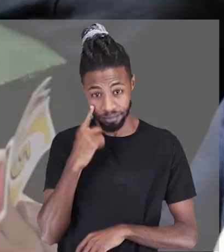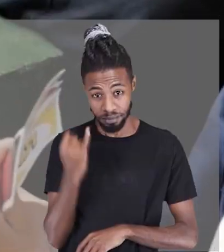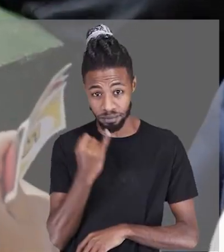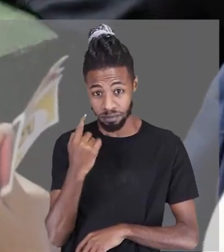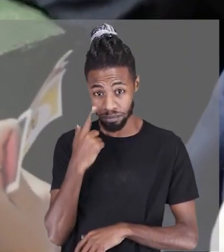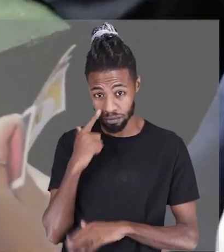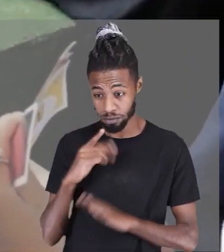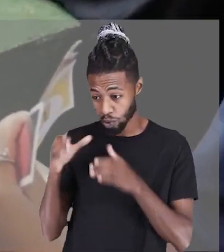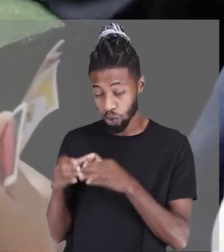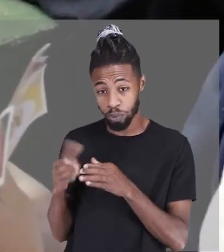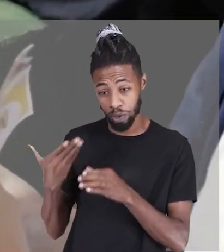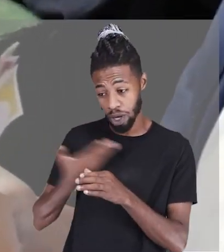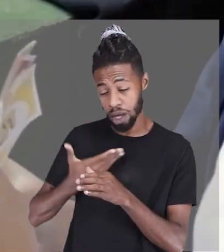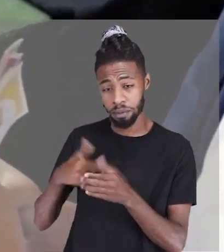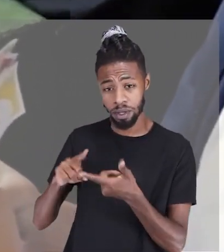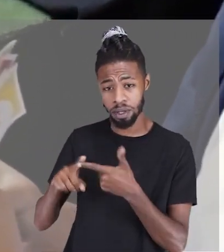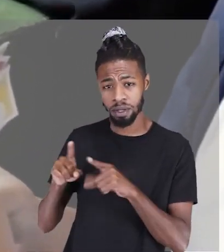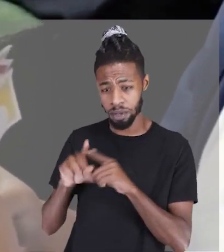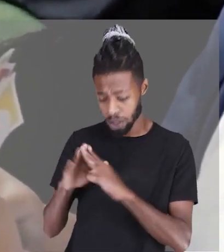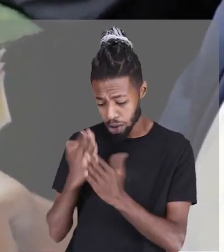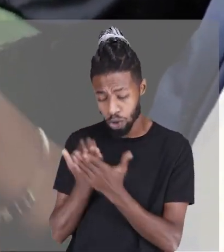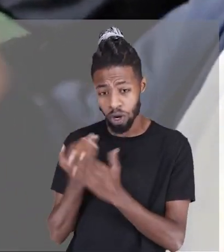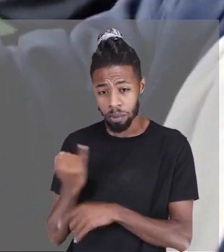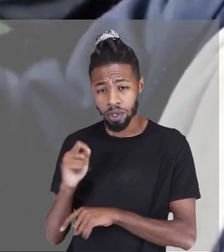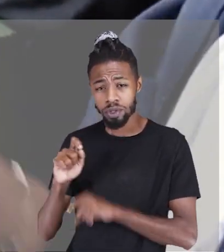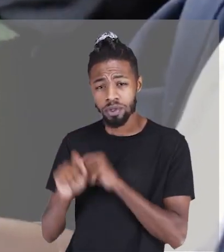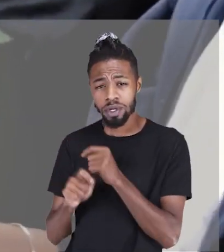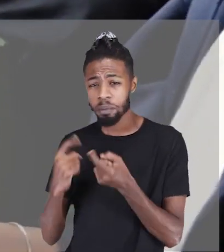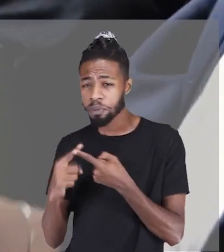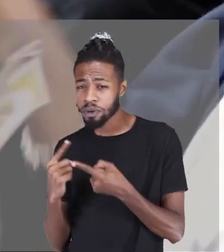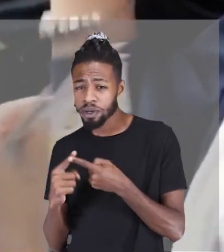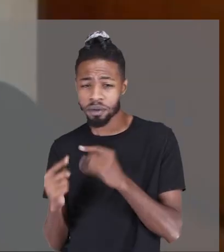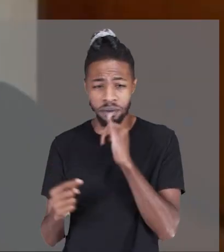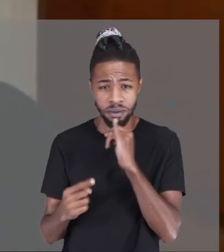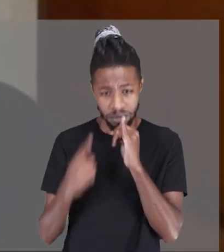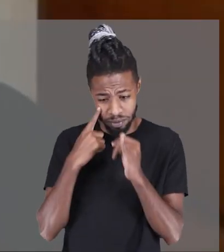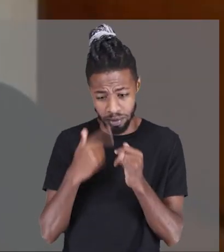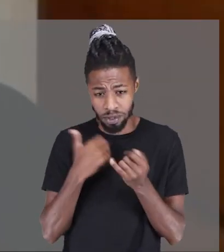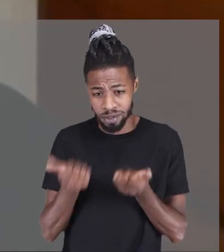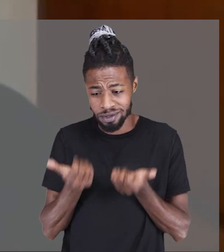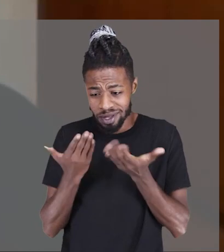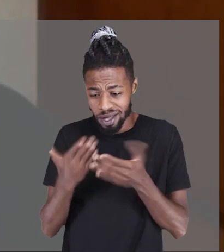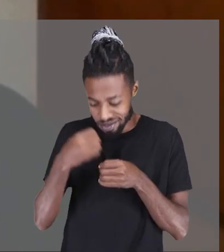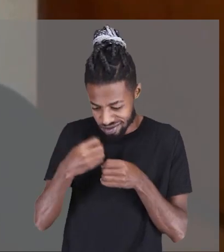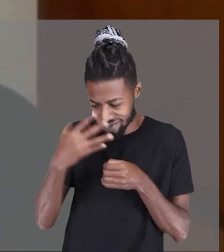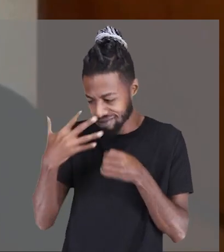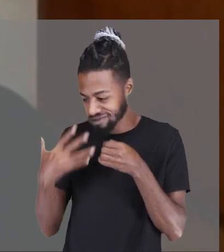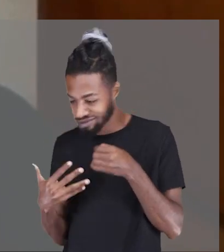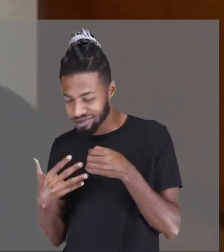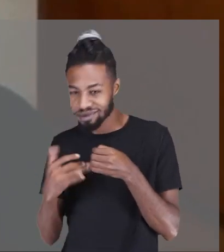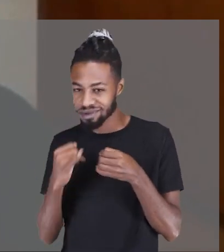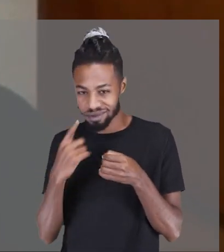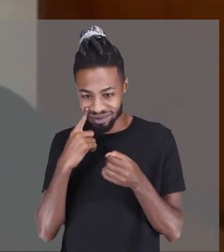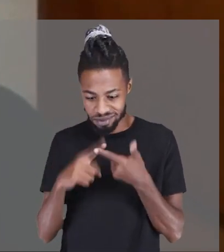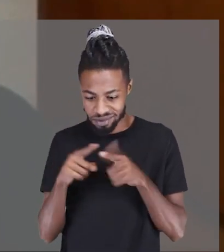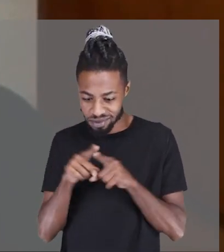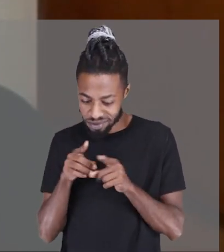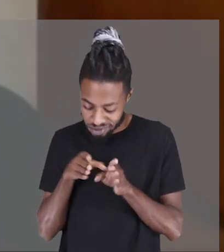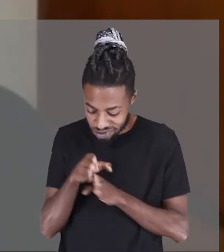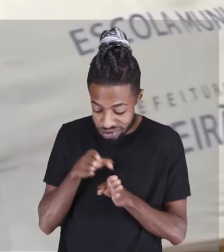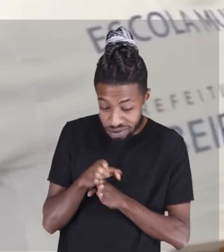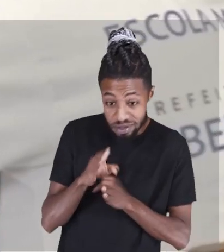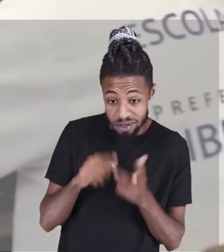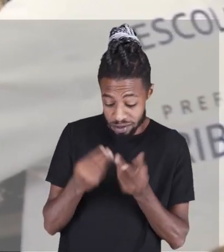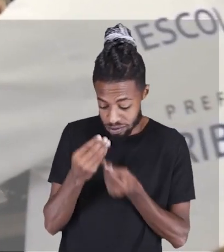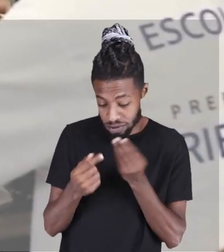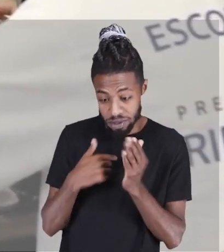escola é fundamental, não só no sentido de fornecer conteúdos e instruções,